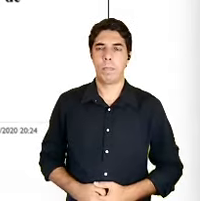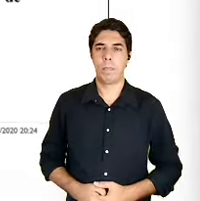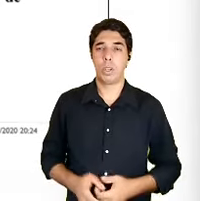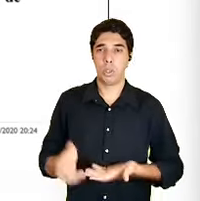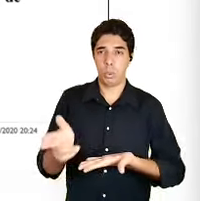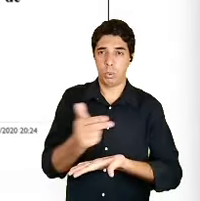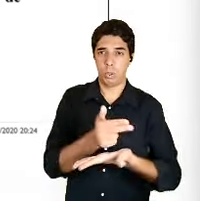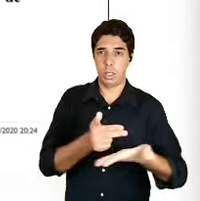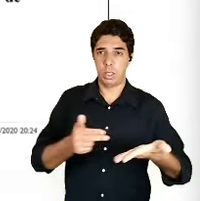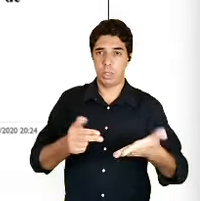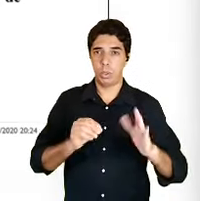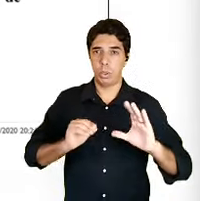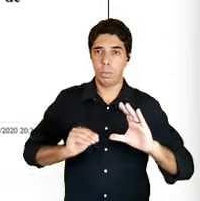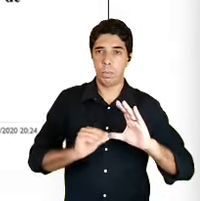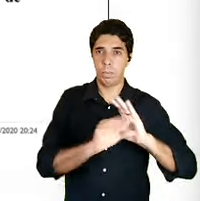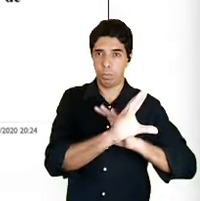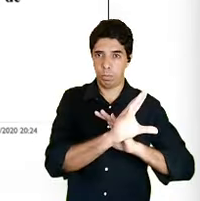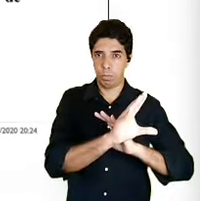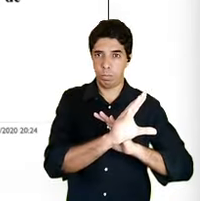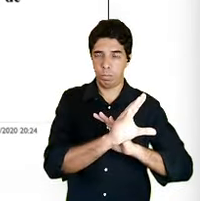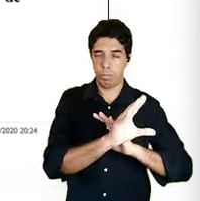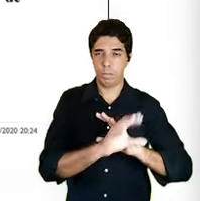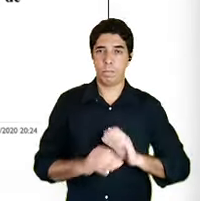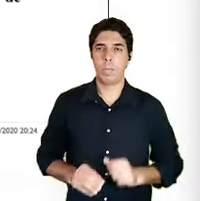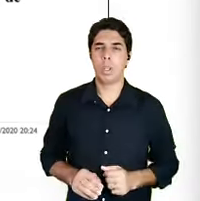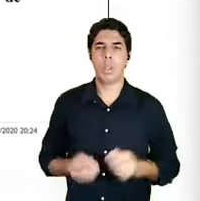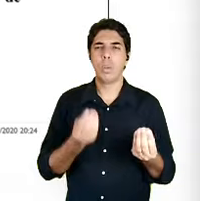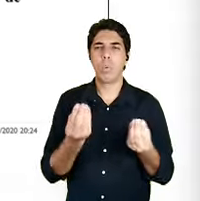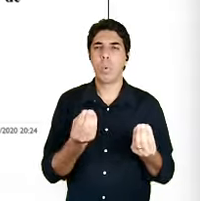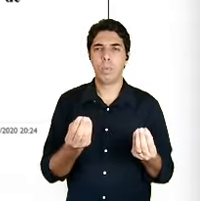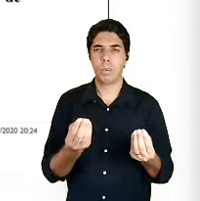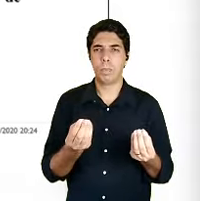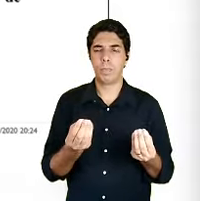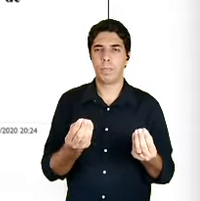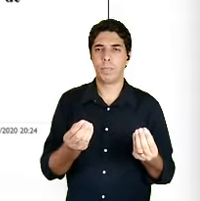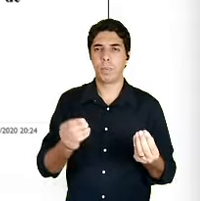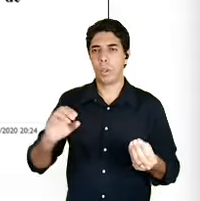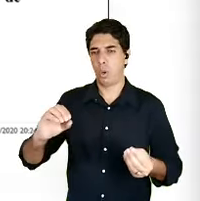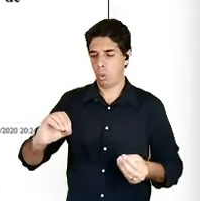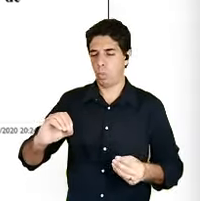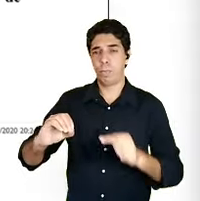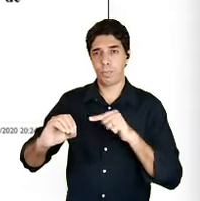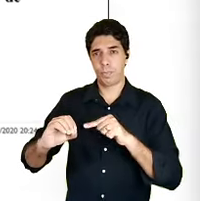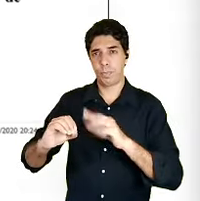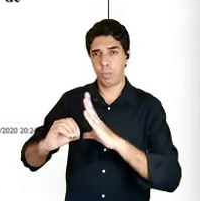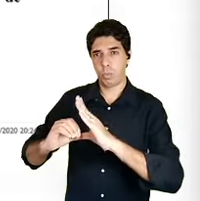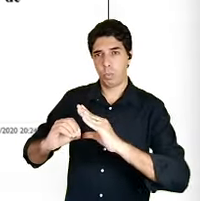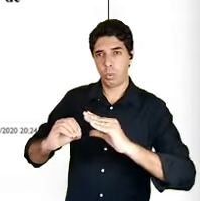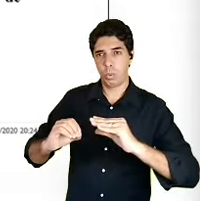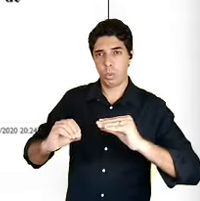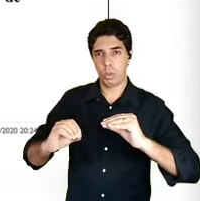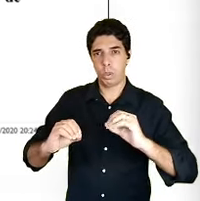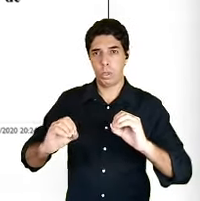Nos desenhos que a gente chama de desenhos projetivos, a representação de qualquer objeto ela é